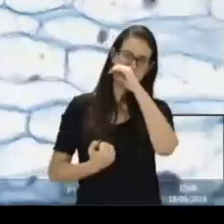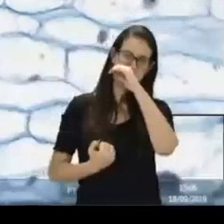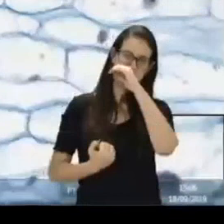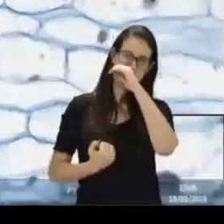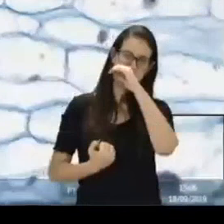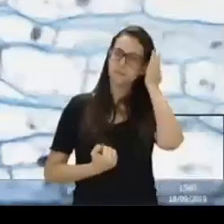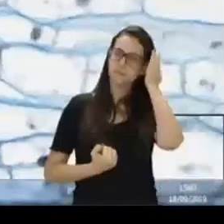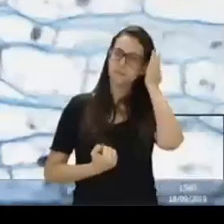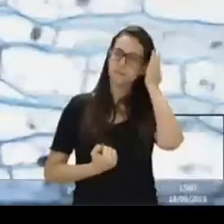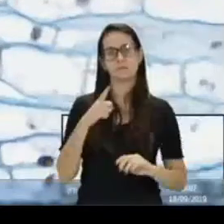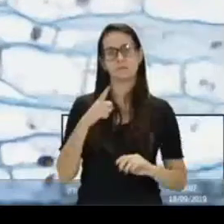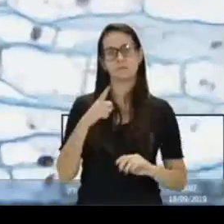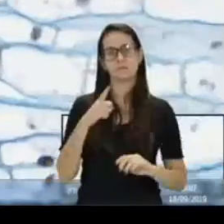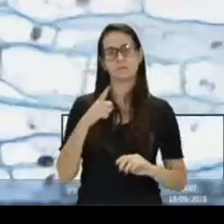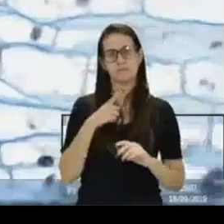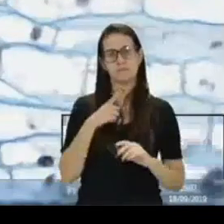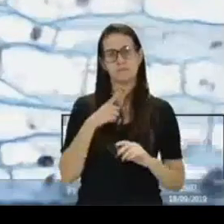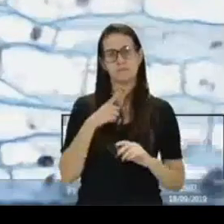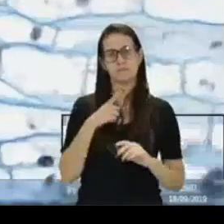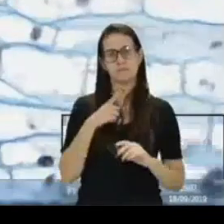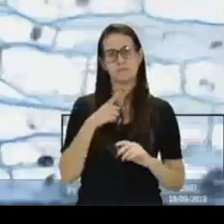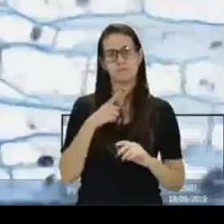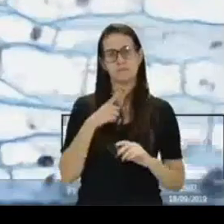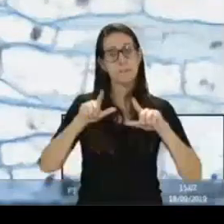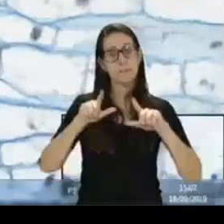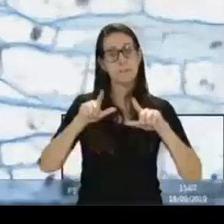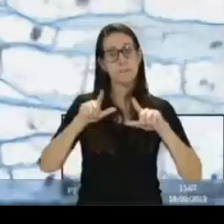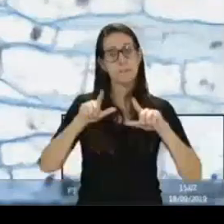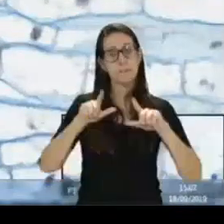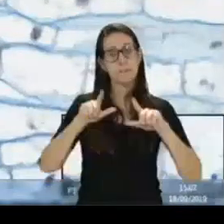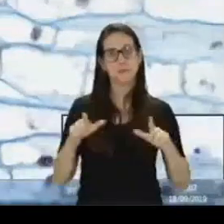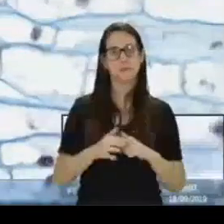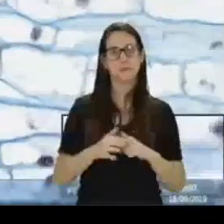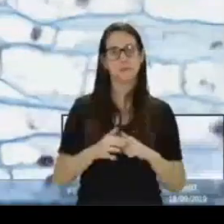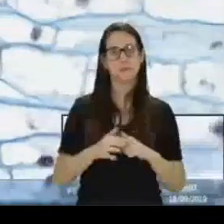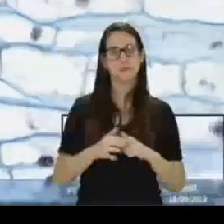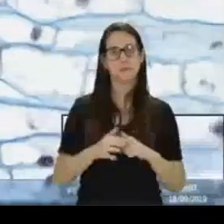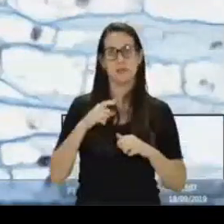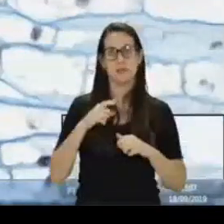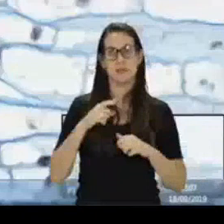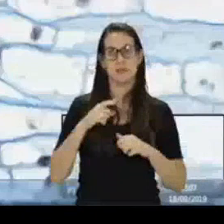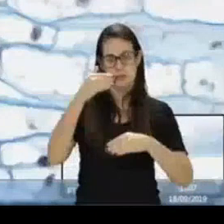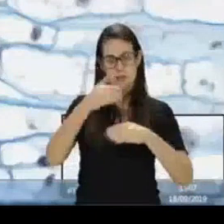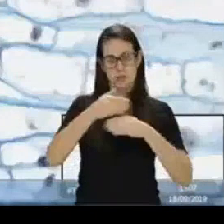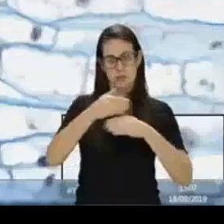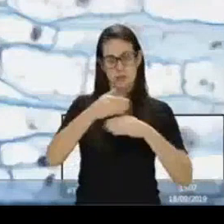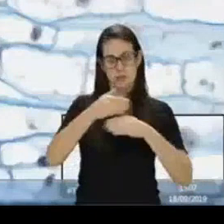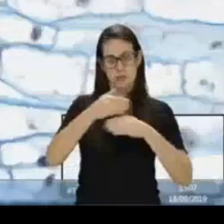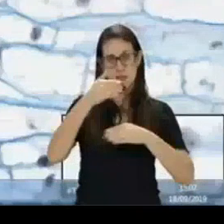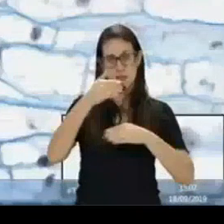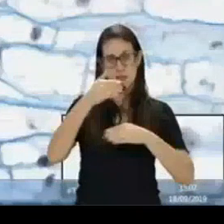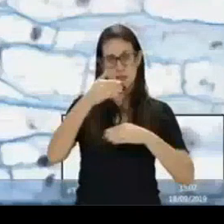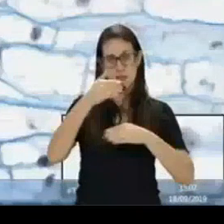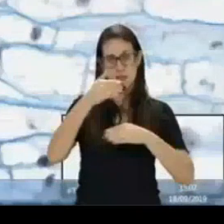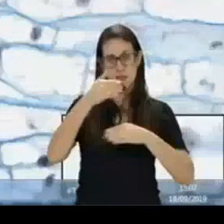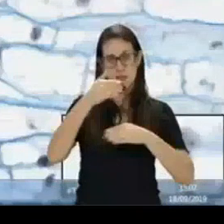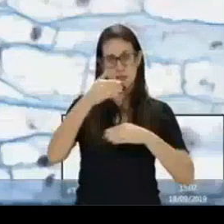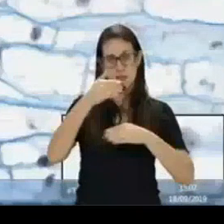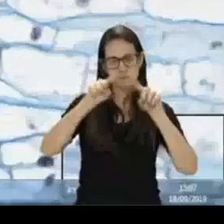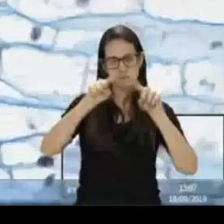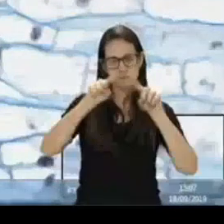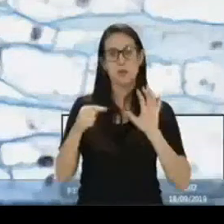consegue observar que eu tenho, nessas células aqui, por exemplo, eu tenho a delimitação da parede celular, eu tenho